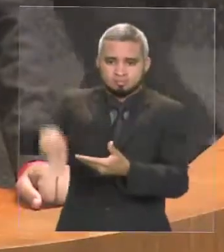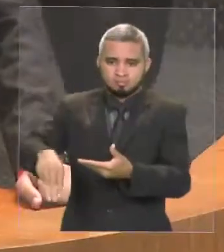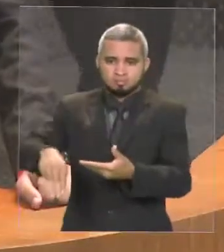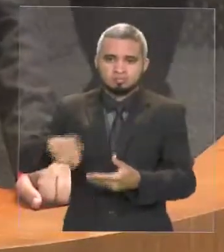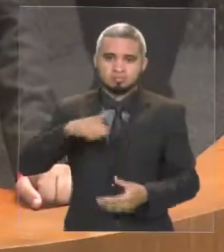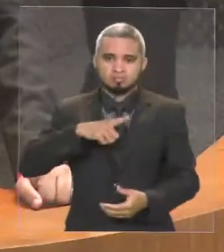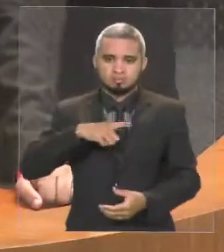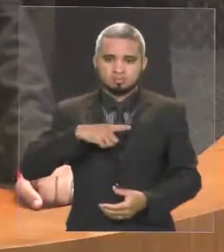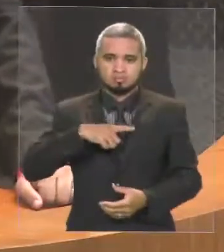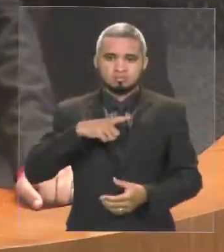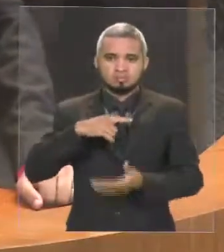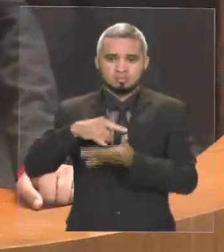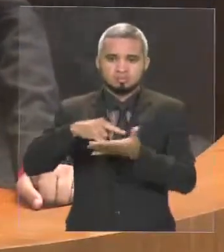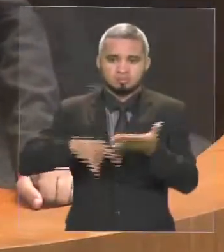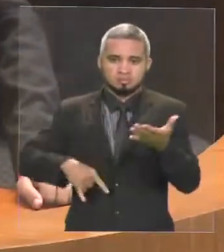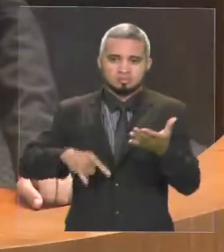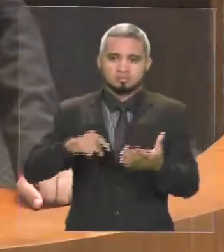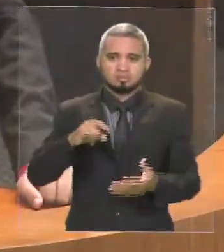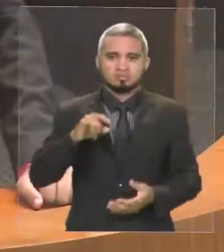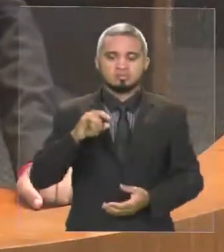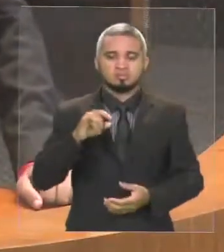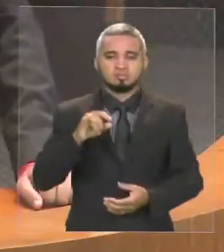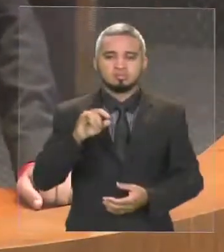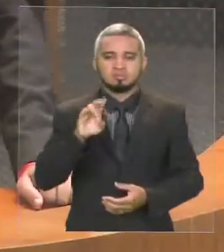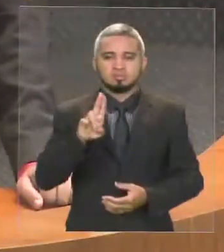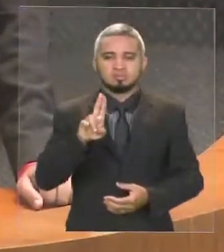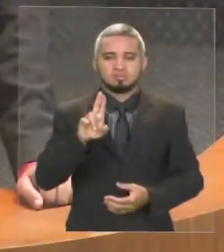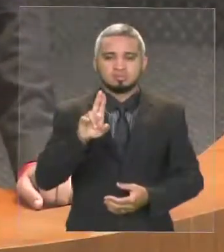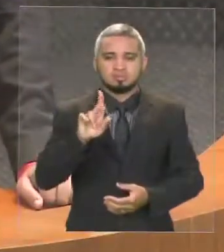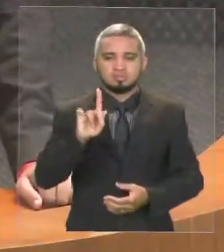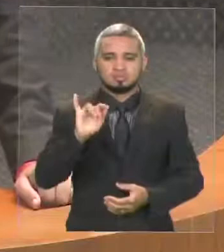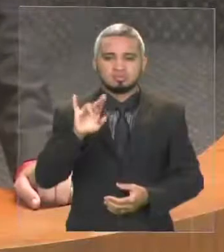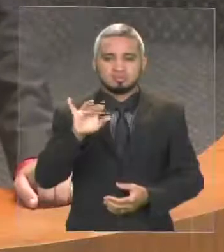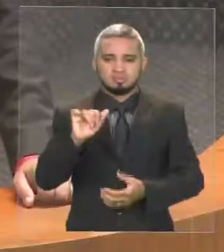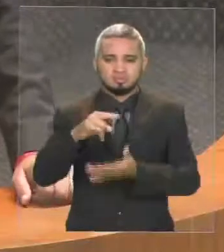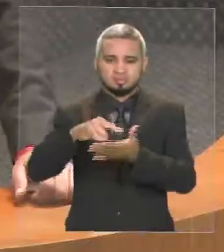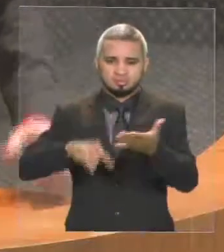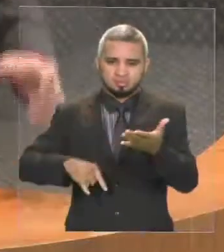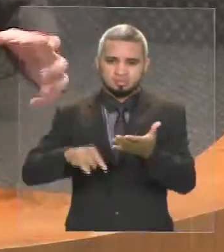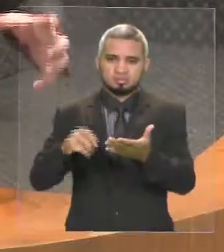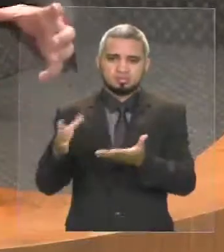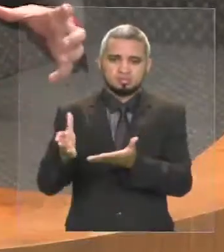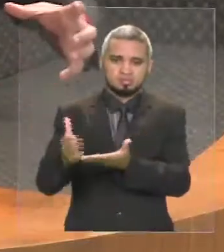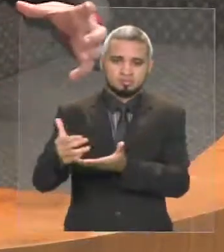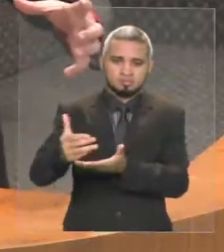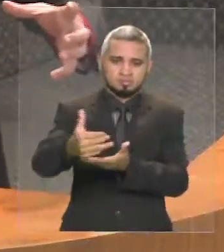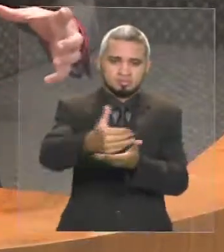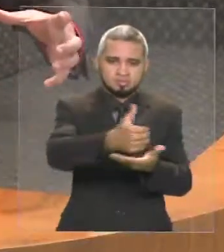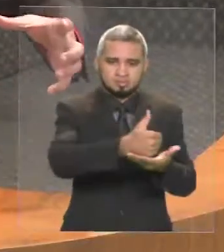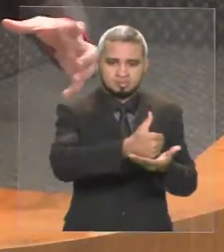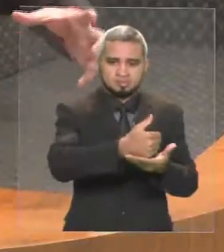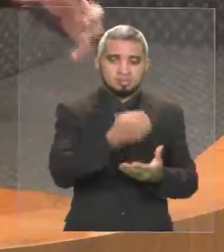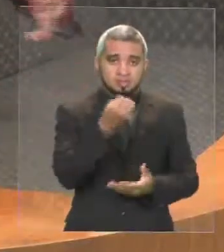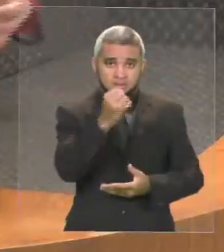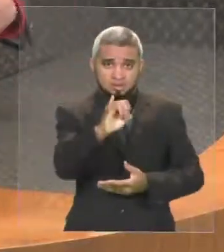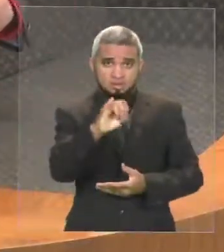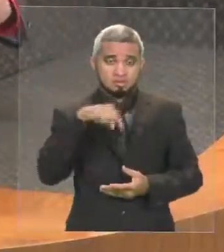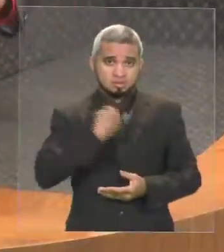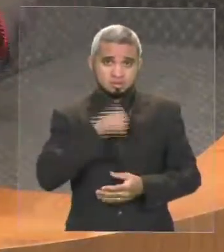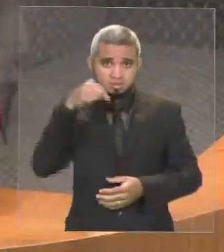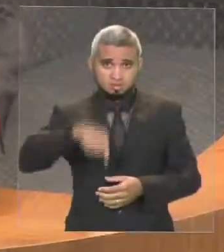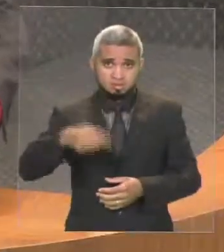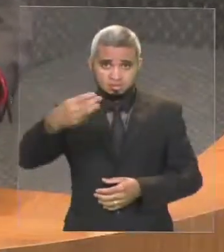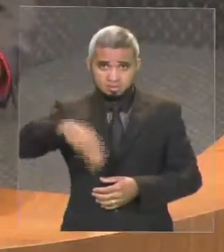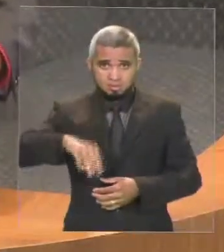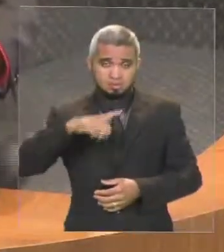guia nacional de recolhimento de tributos estaduais. Se tivermos um polo atacadista no Maranhão